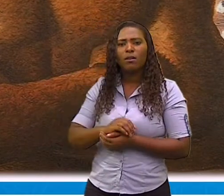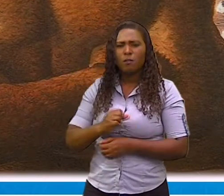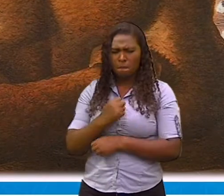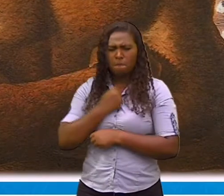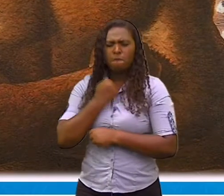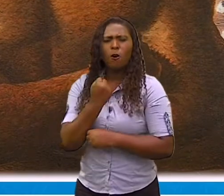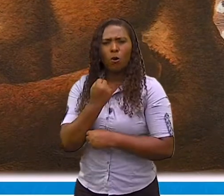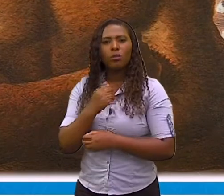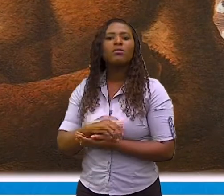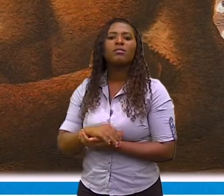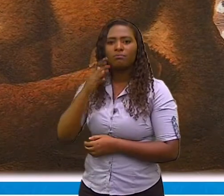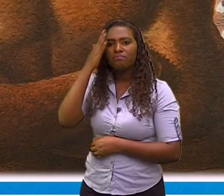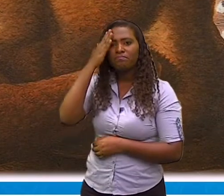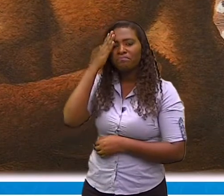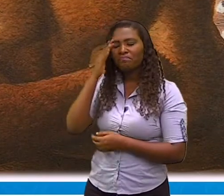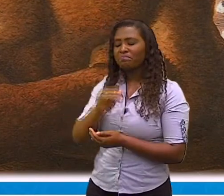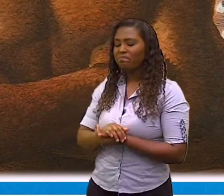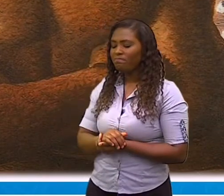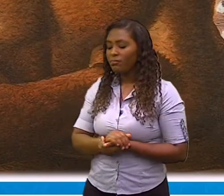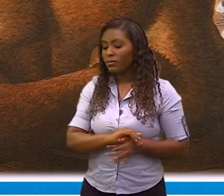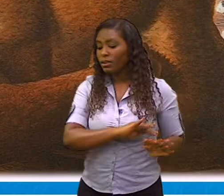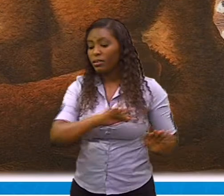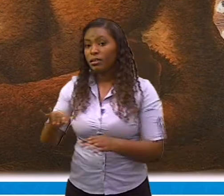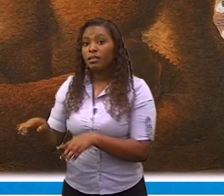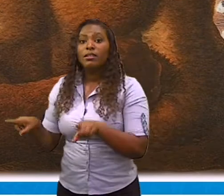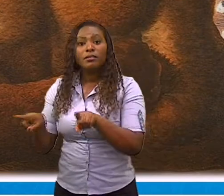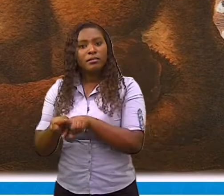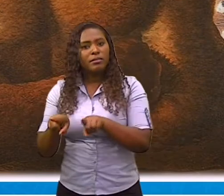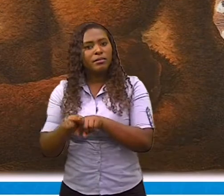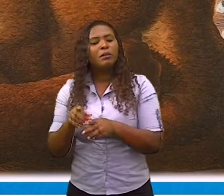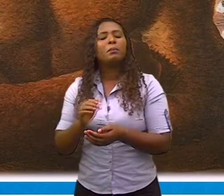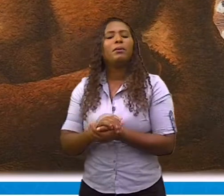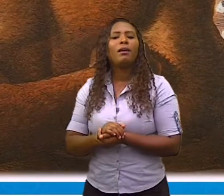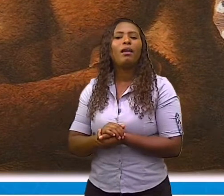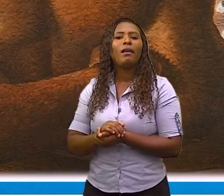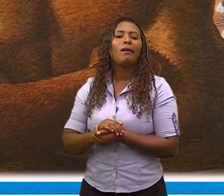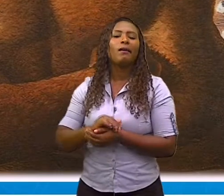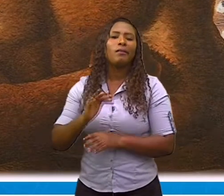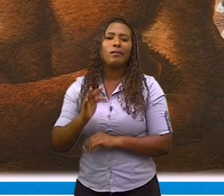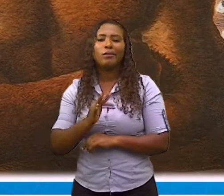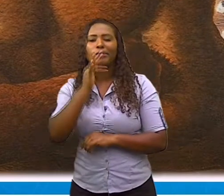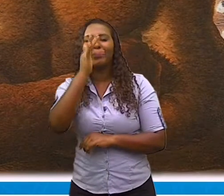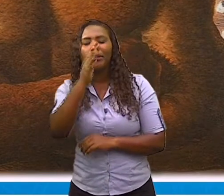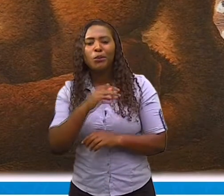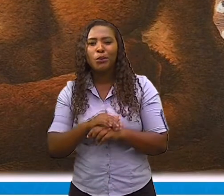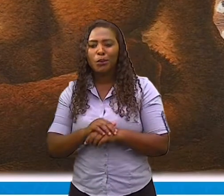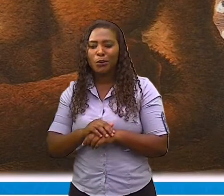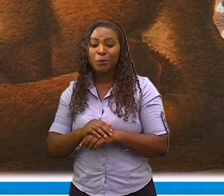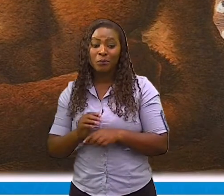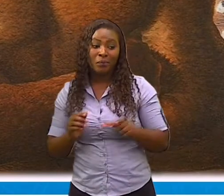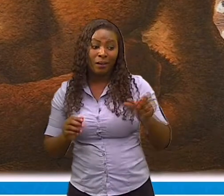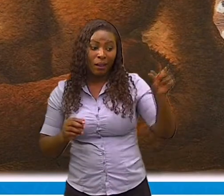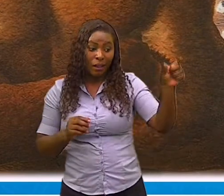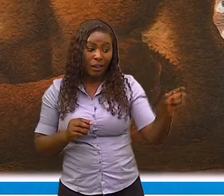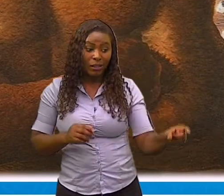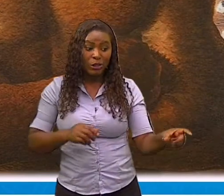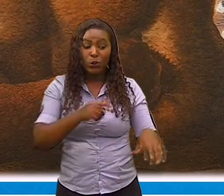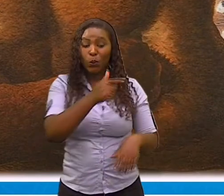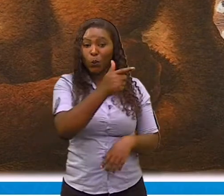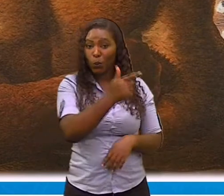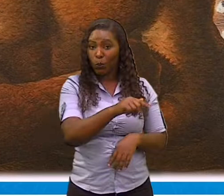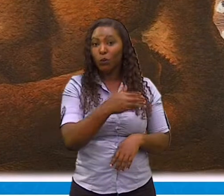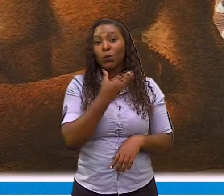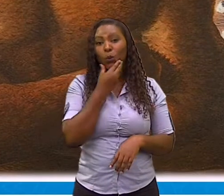sempre enaltecendo as temáticas latino-americanas. Mais tarde, o pintor é convidado por Oscar Niemeyer, esse que nós vamos falar logo em